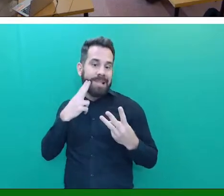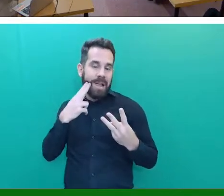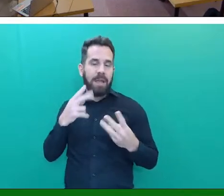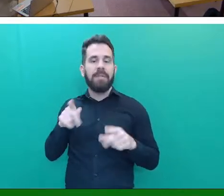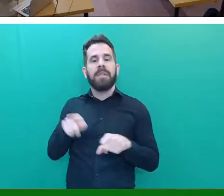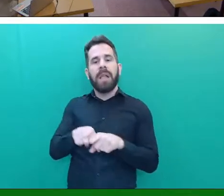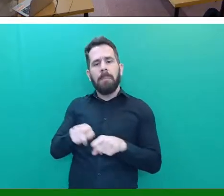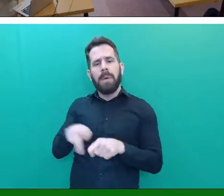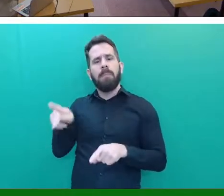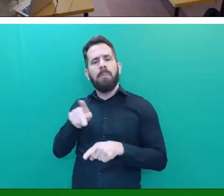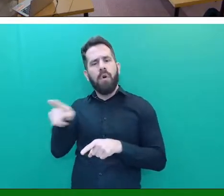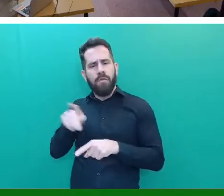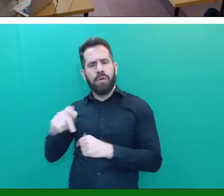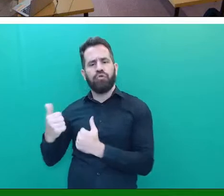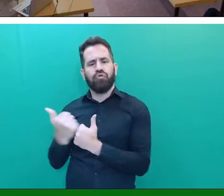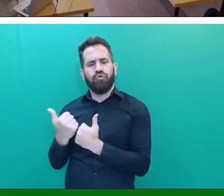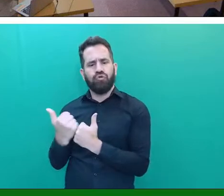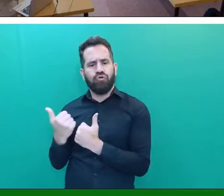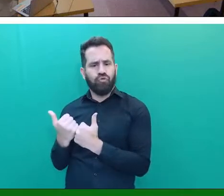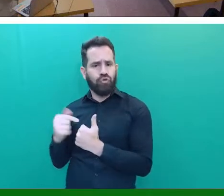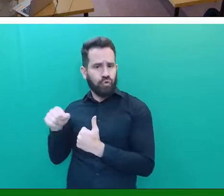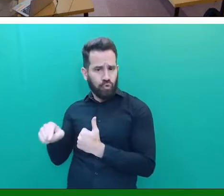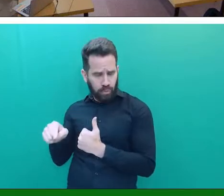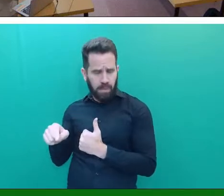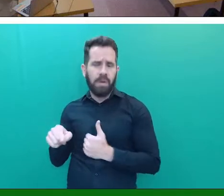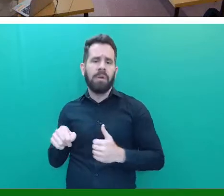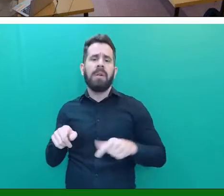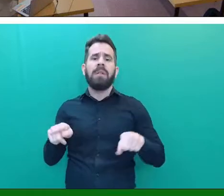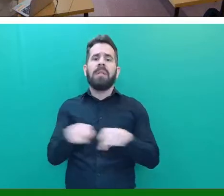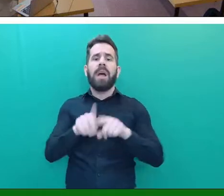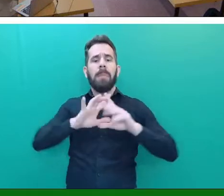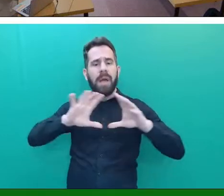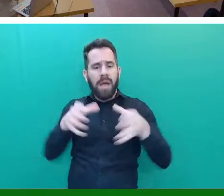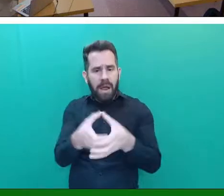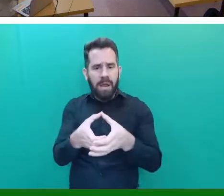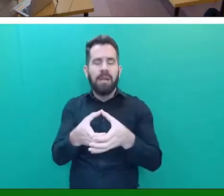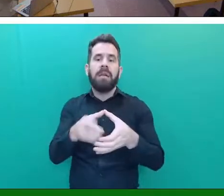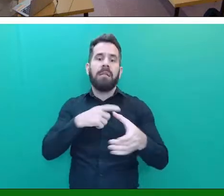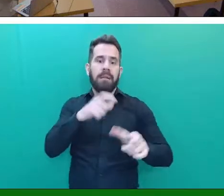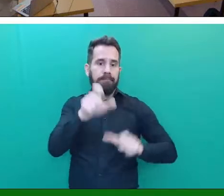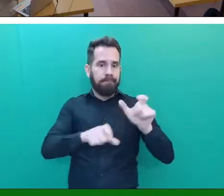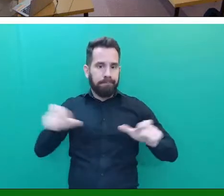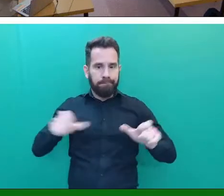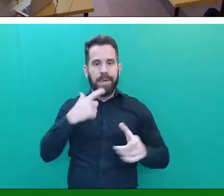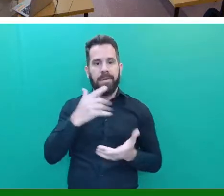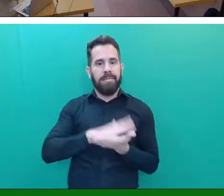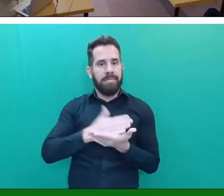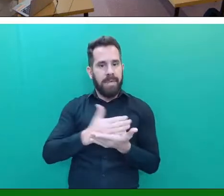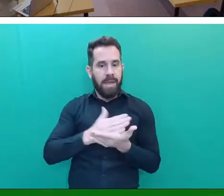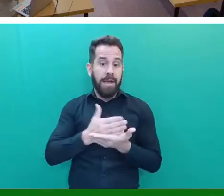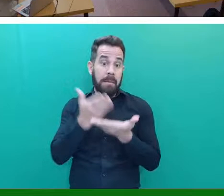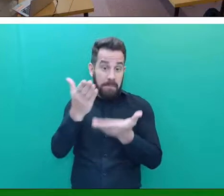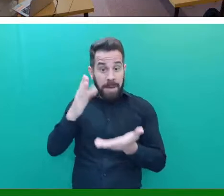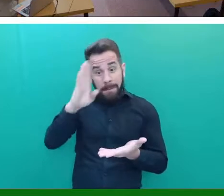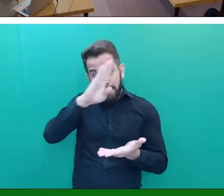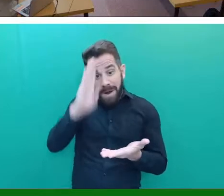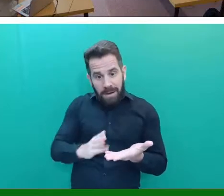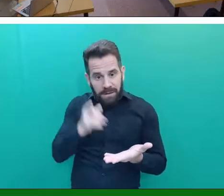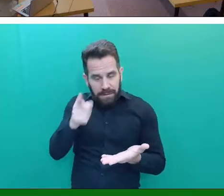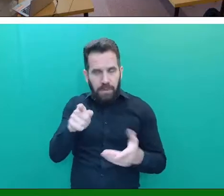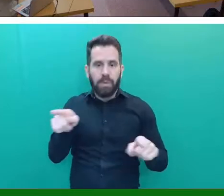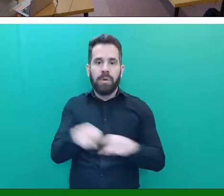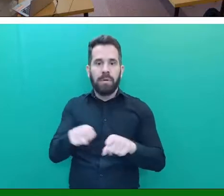dessa banca, toda a equipe envolvida lá no Brasil com a interpretação e com a